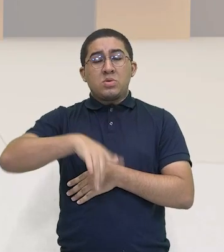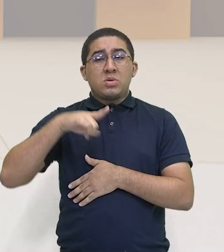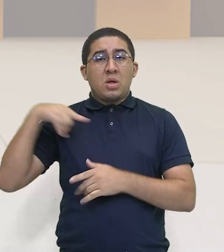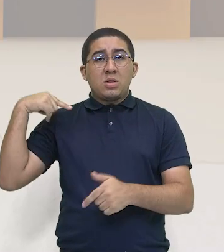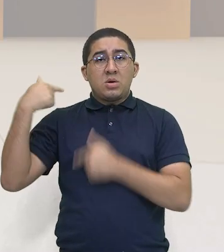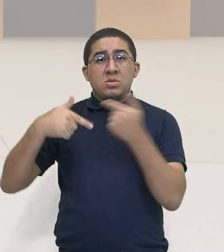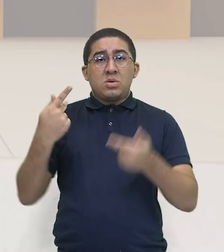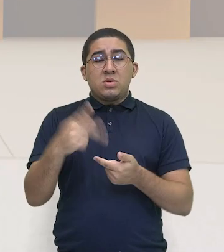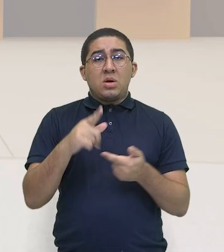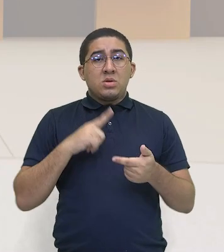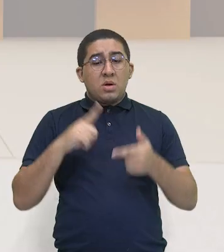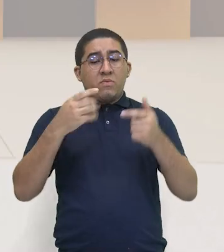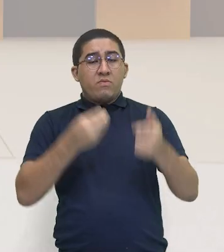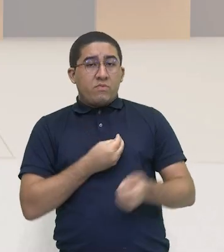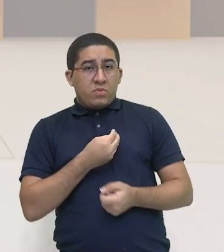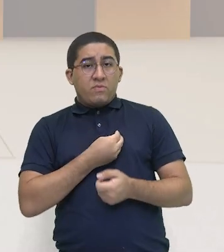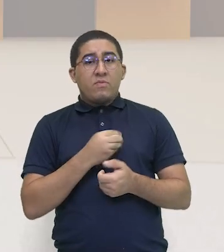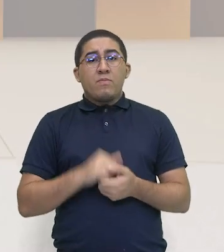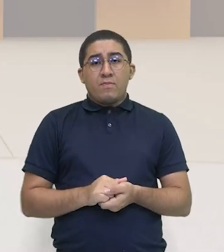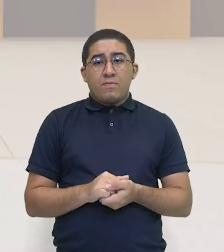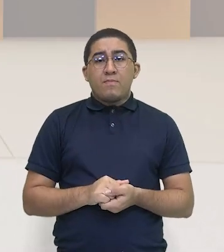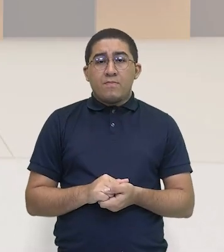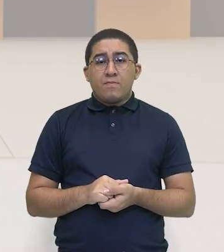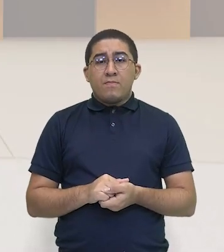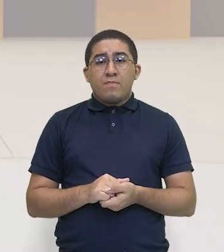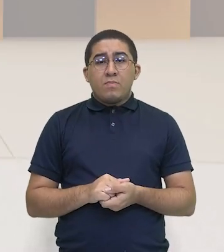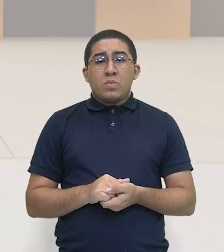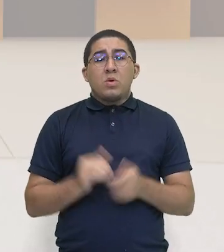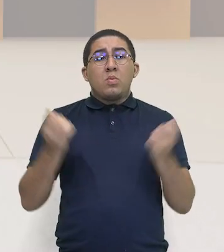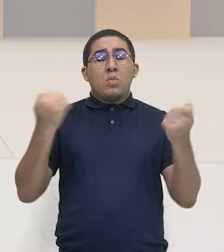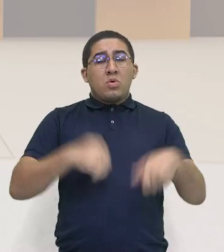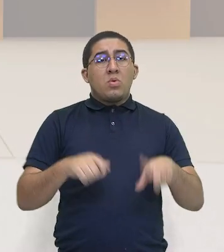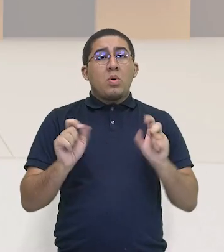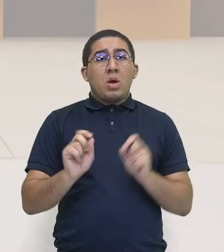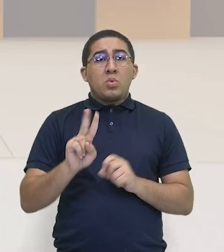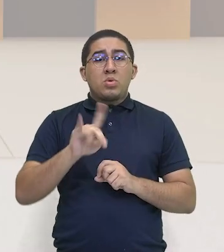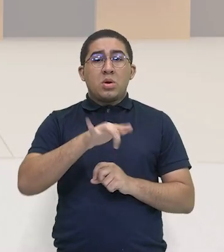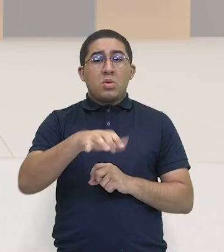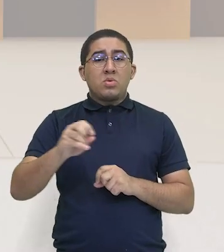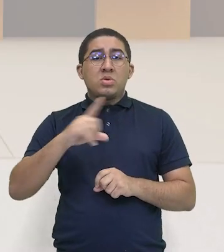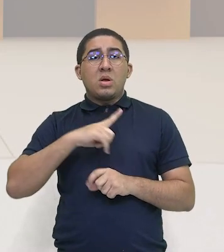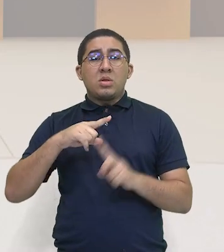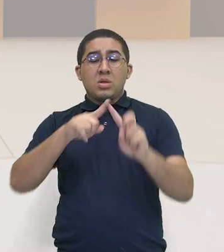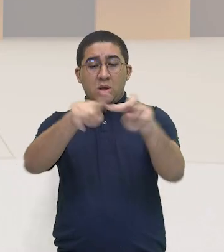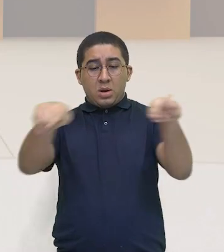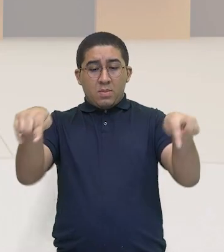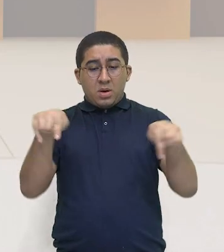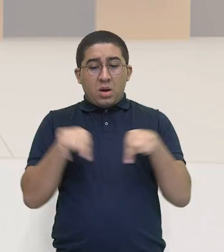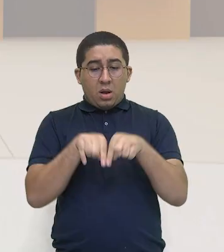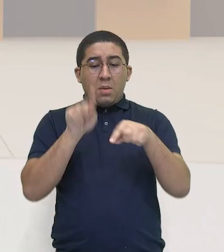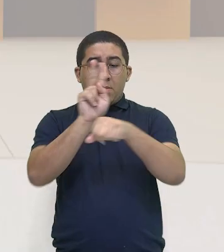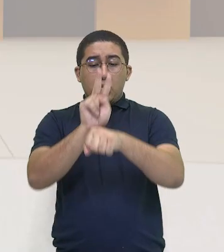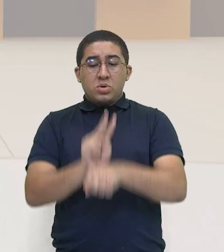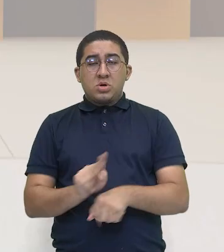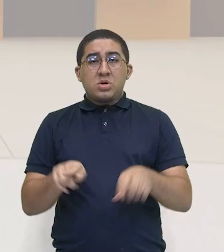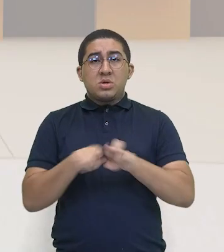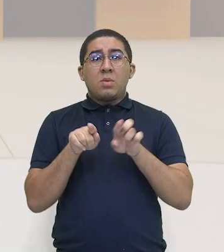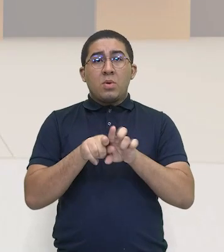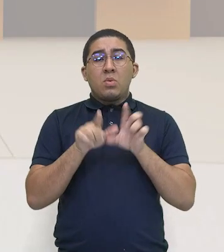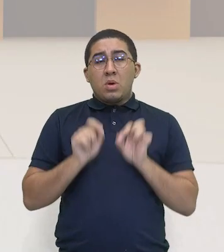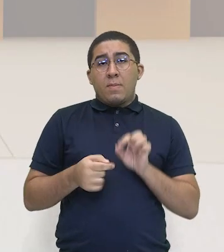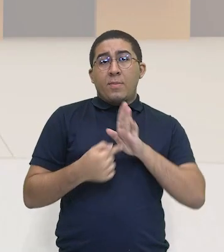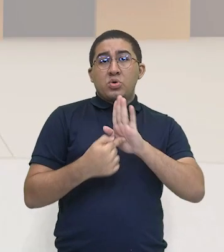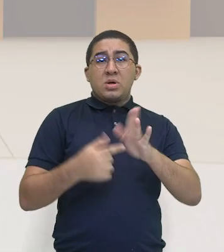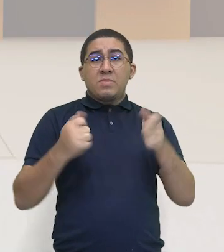tradicionalmente ocupam, competindo à União demarcá-las, proteger e fazer respeitar todos os